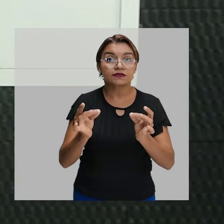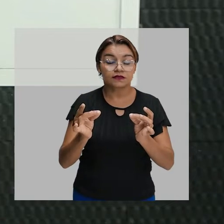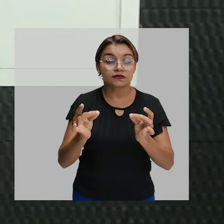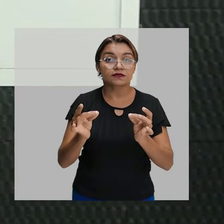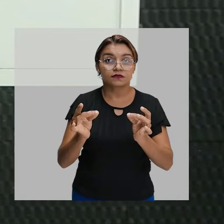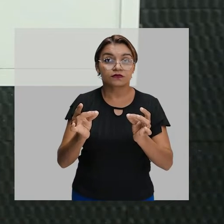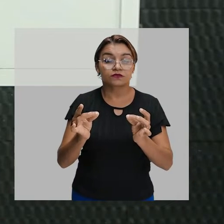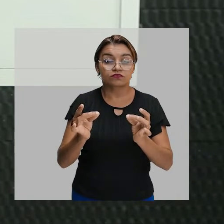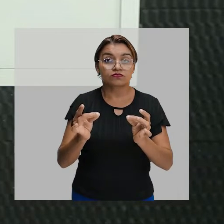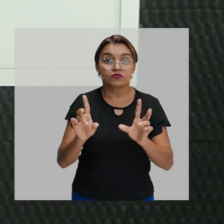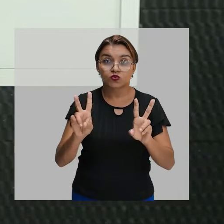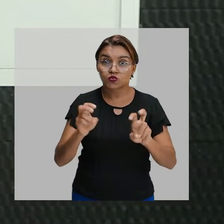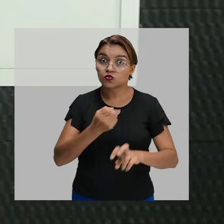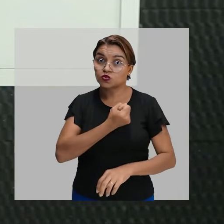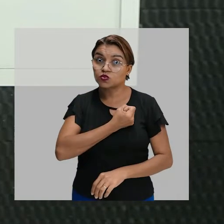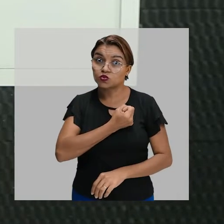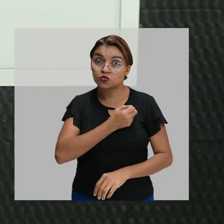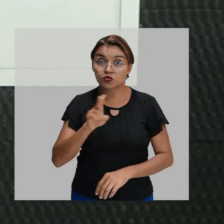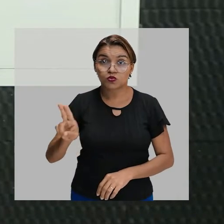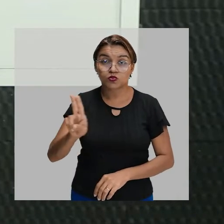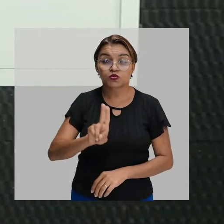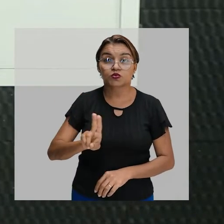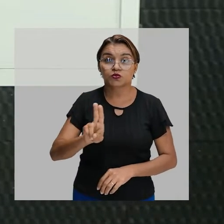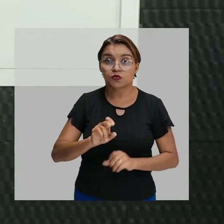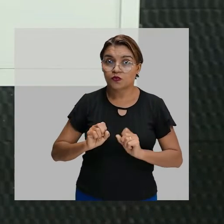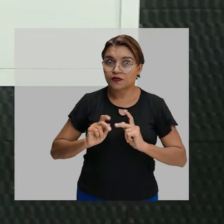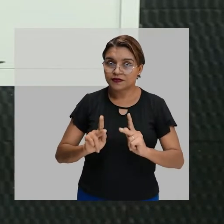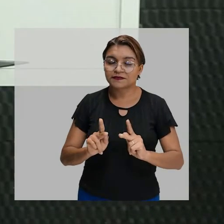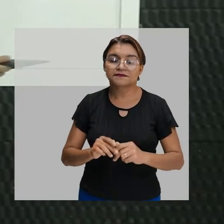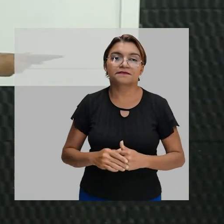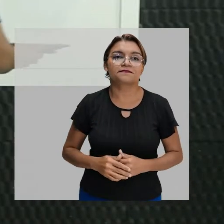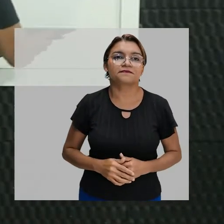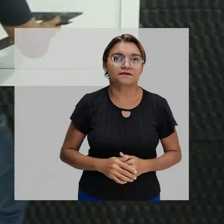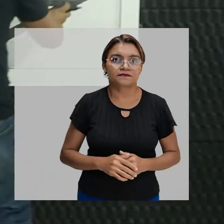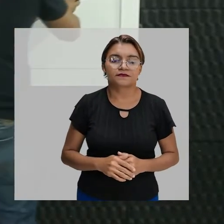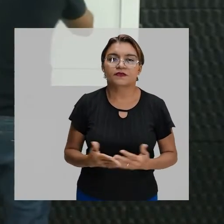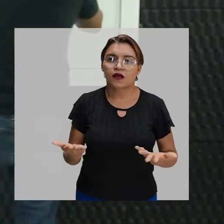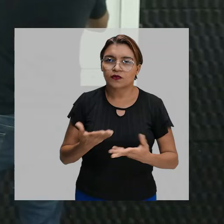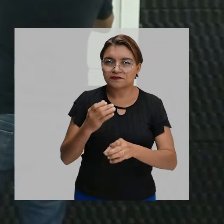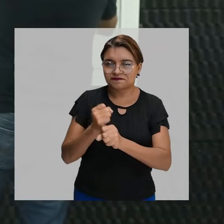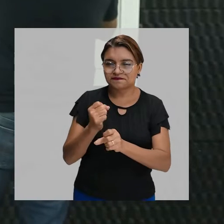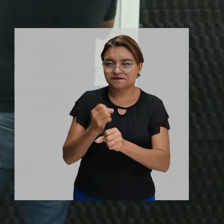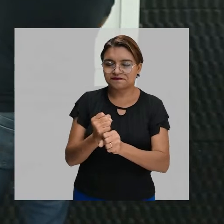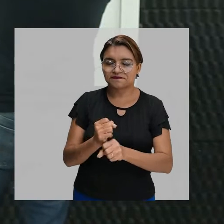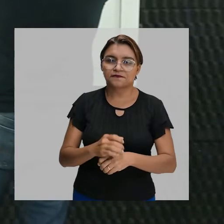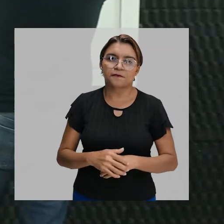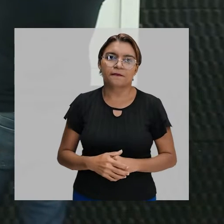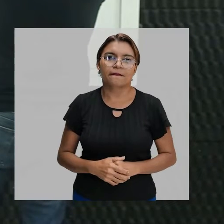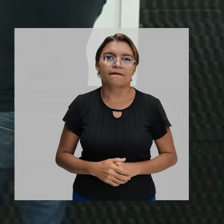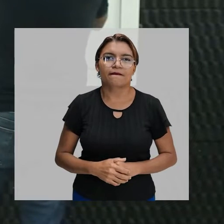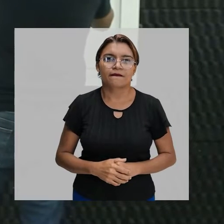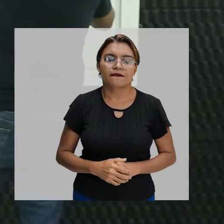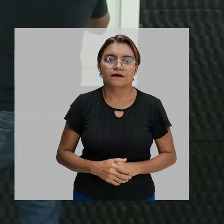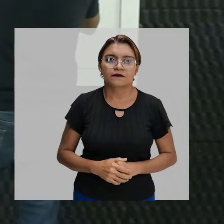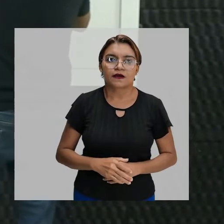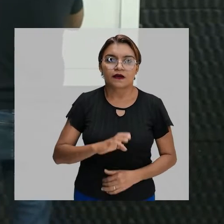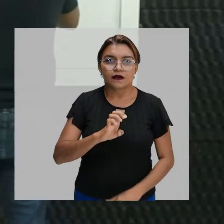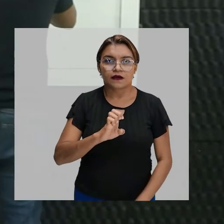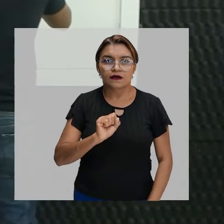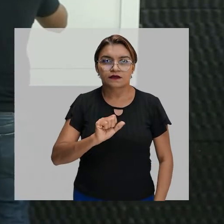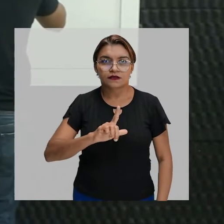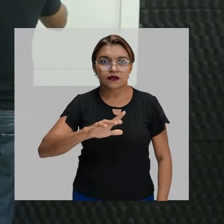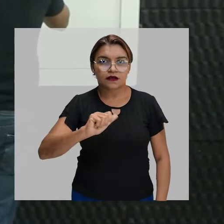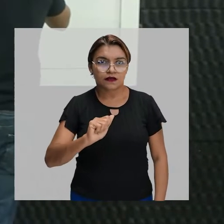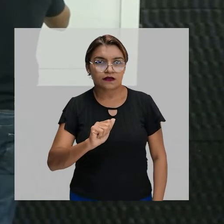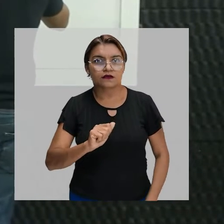questão das unidades certo minha então vamos agora fazer nossas continhas então a escala